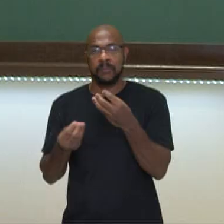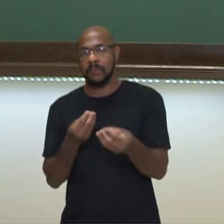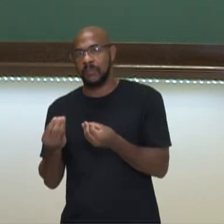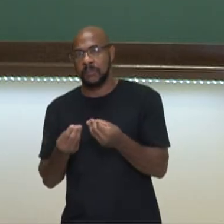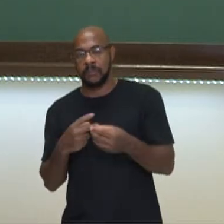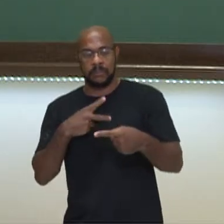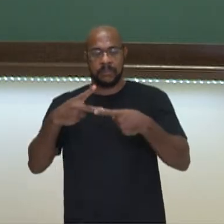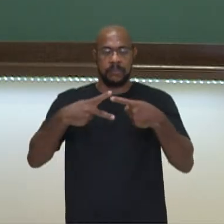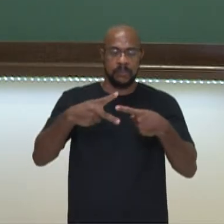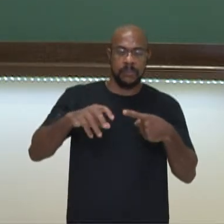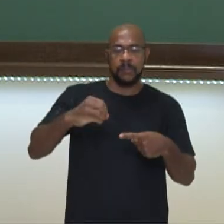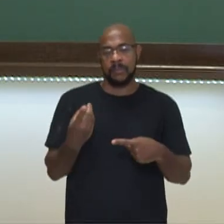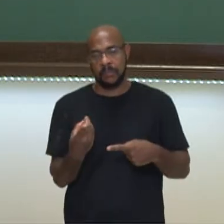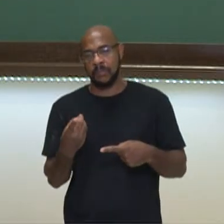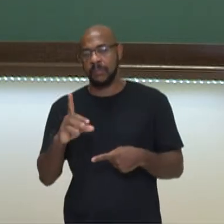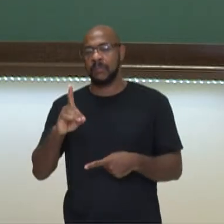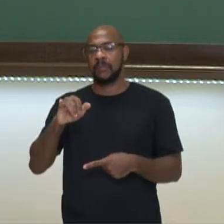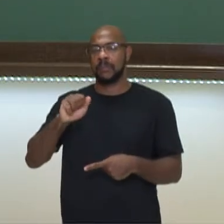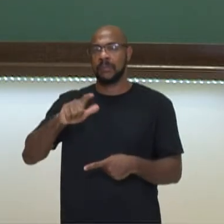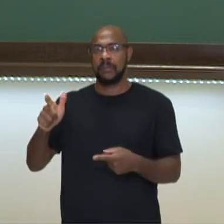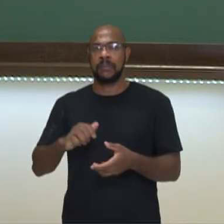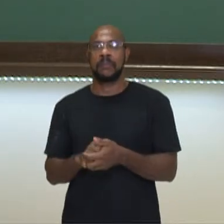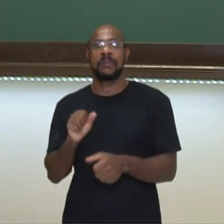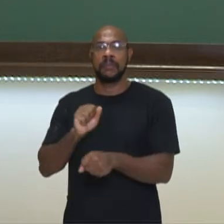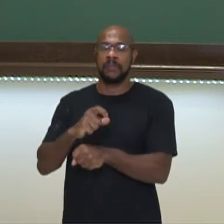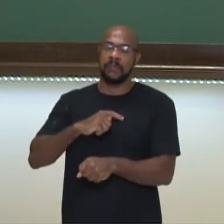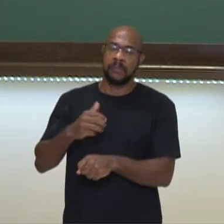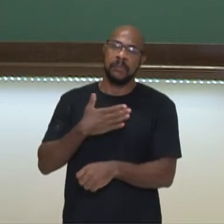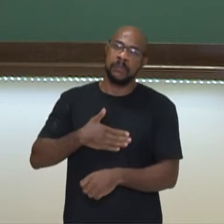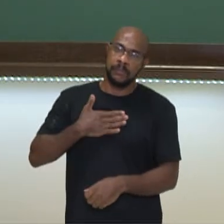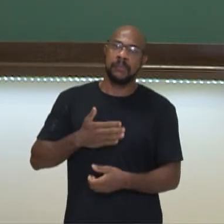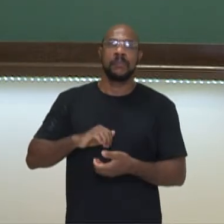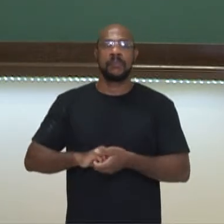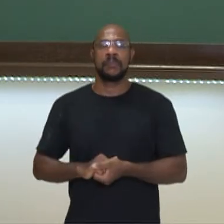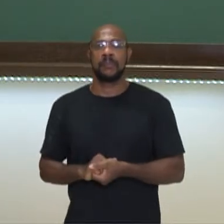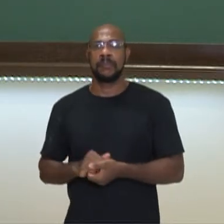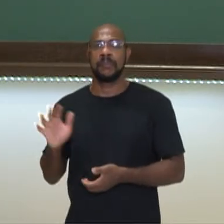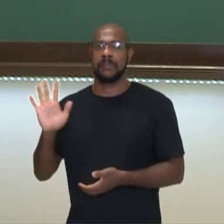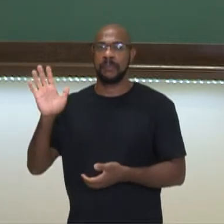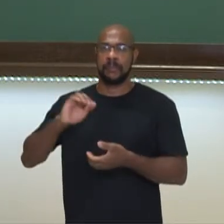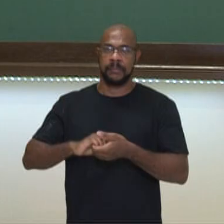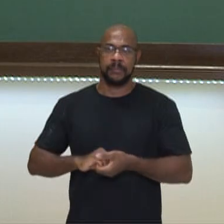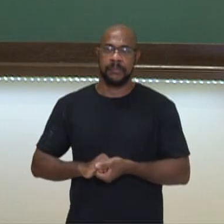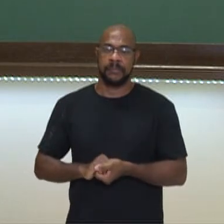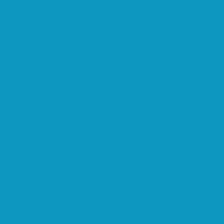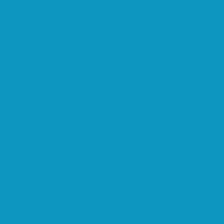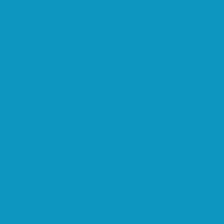estão na forma fracionária e na forma decimal. Espero que vocês tenham gostado. Até breve!